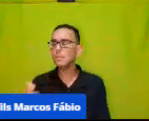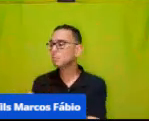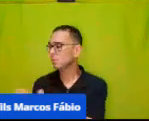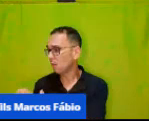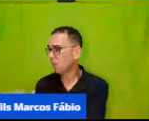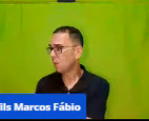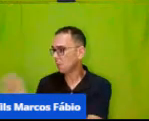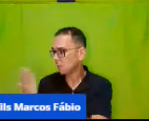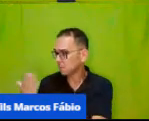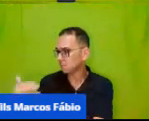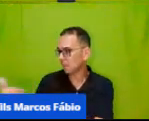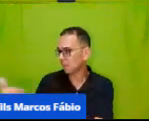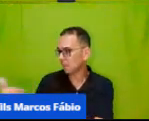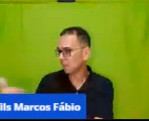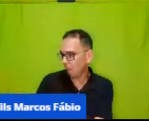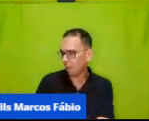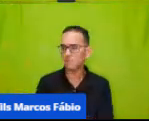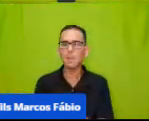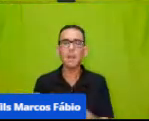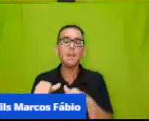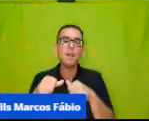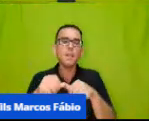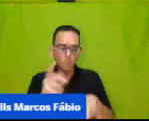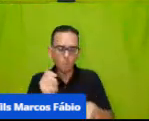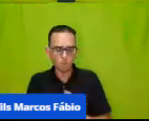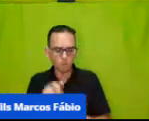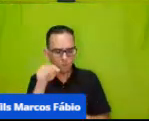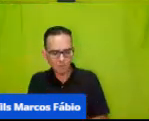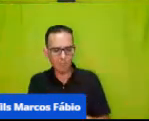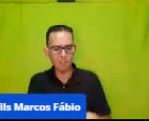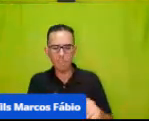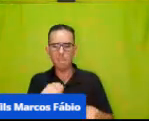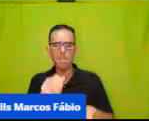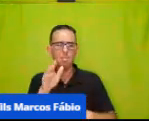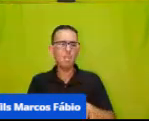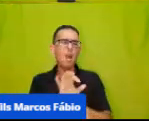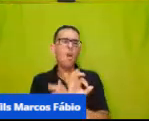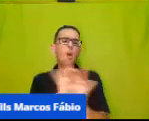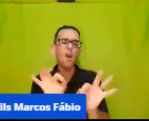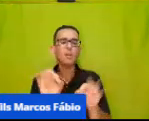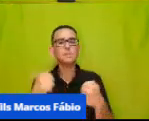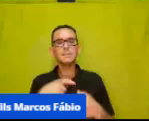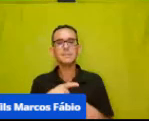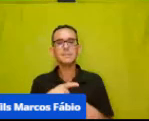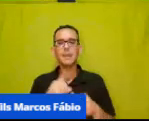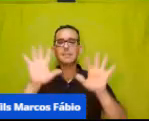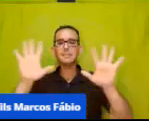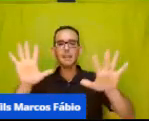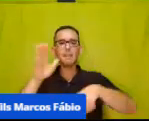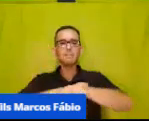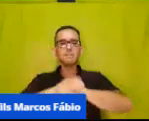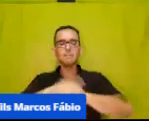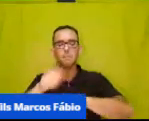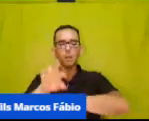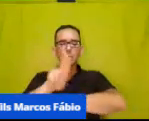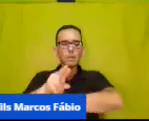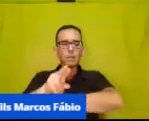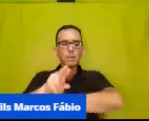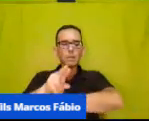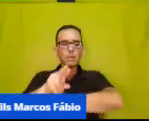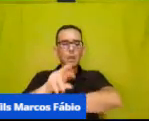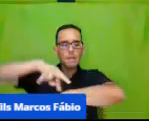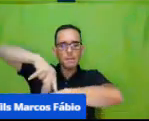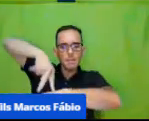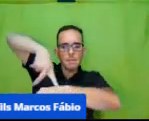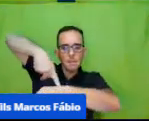isso aqui, vamos ver se vai dar certo. Aí ficou ótimo, porque você tem que ter as 3 mãos, principalmente para poder usar a régua esquadra, a régua